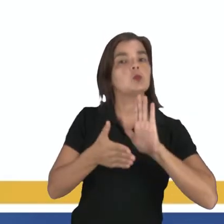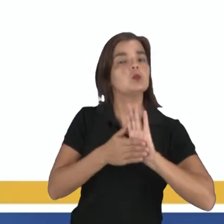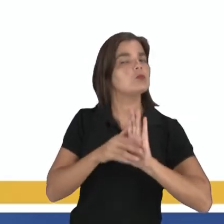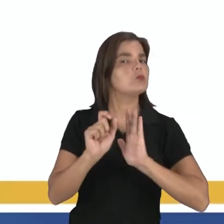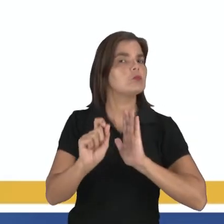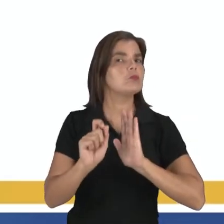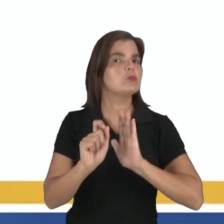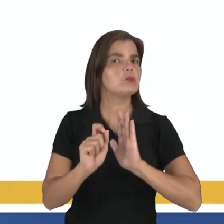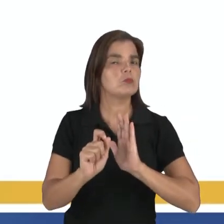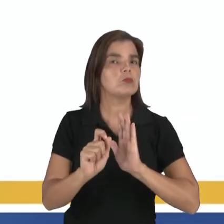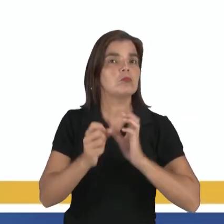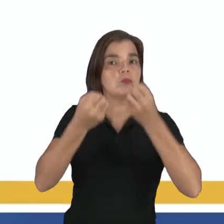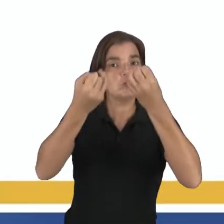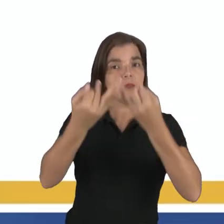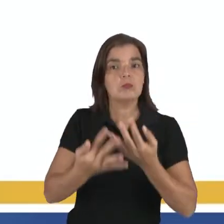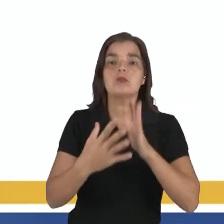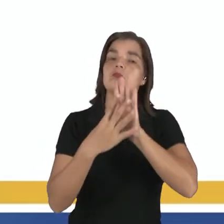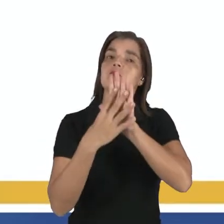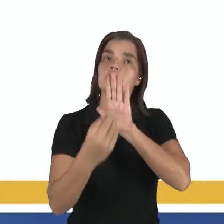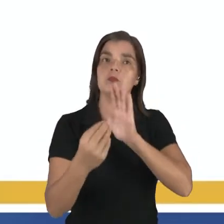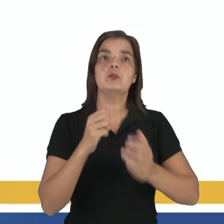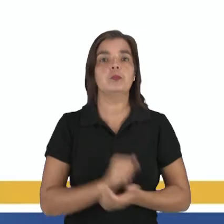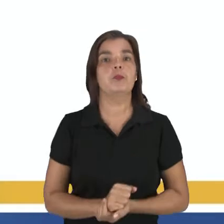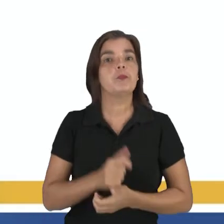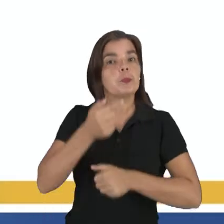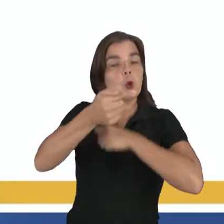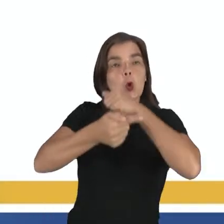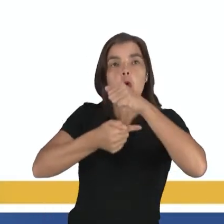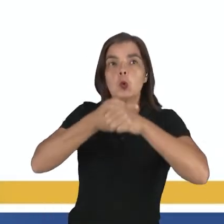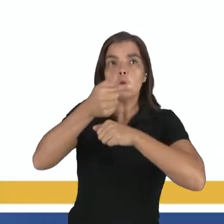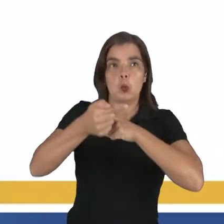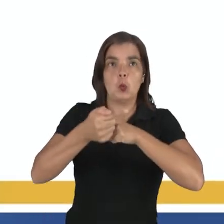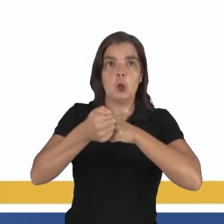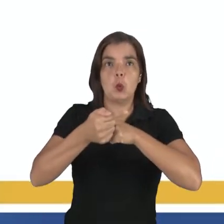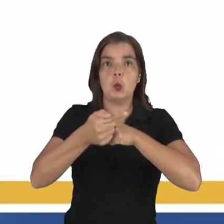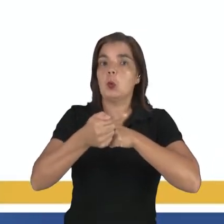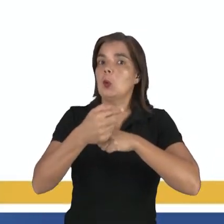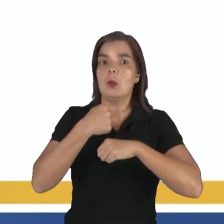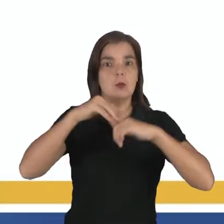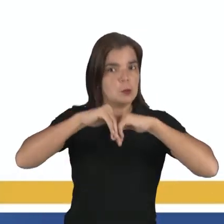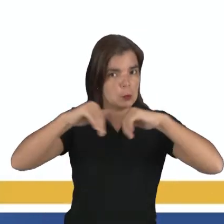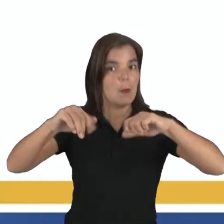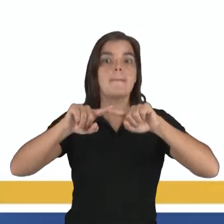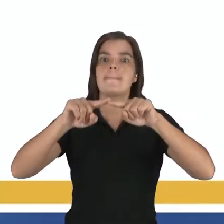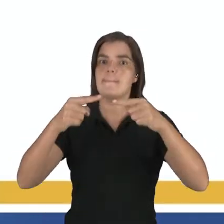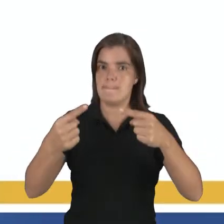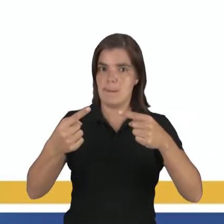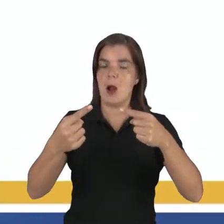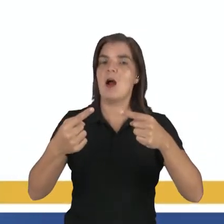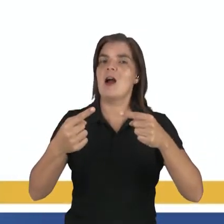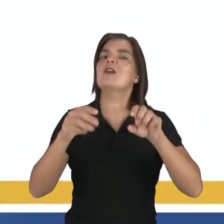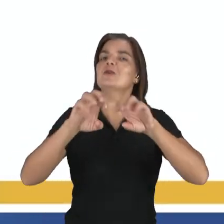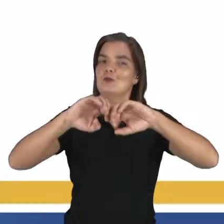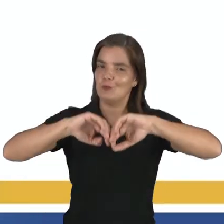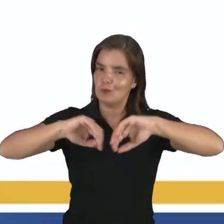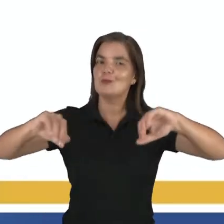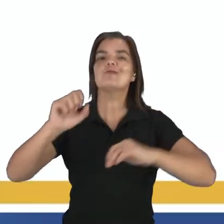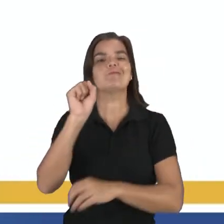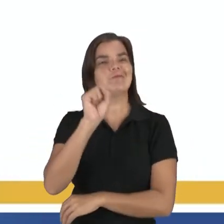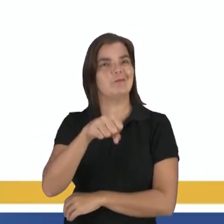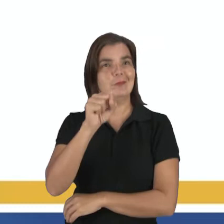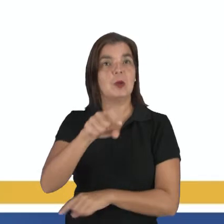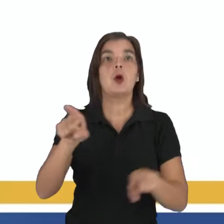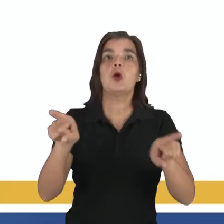propôs o seguinte modelo. O átomo não seria indivisível, mas sim divisível. Ou